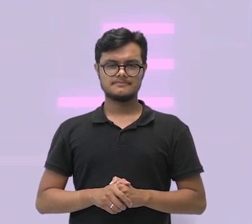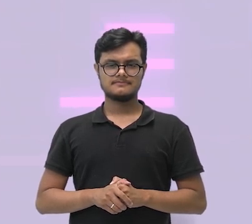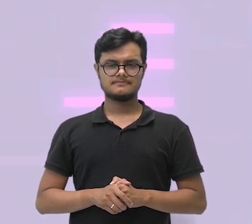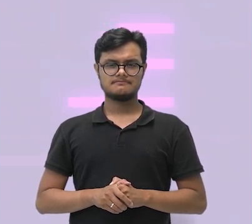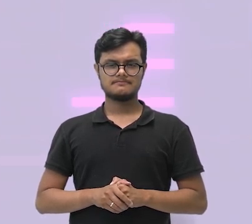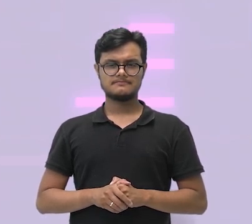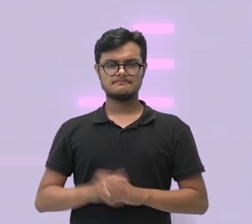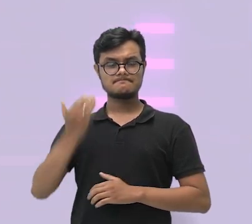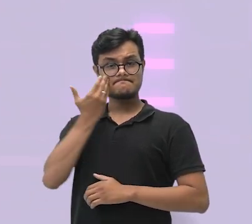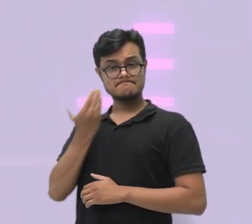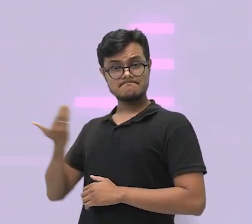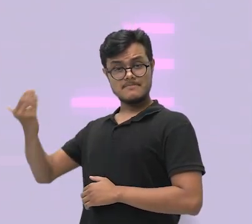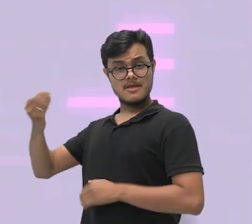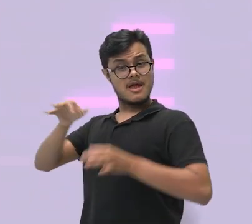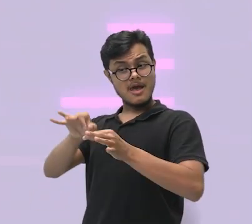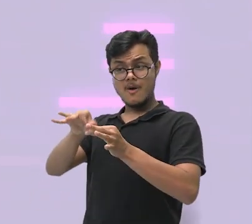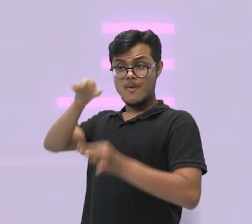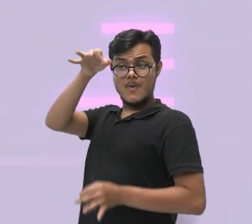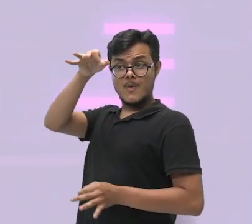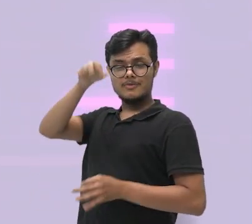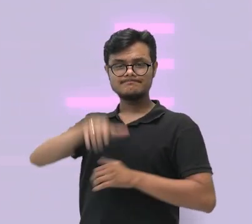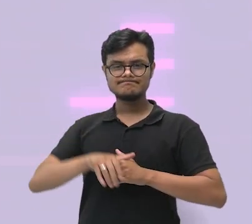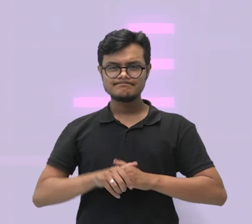Aqui, ó.